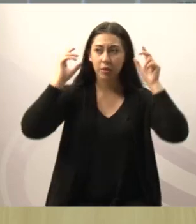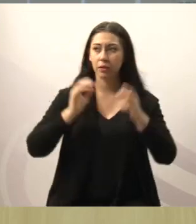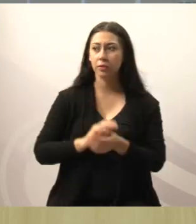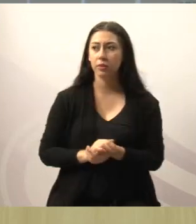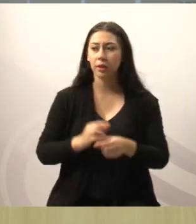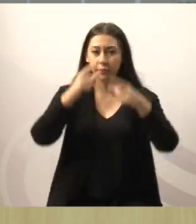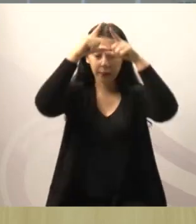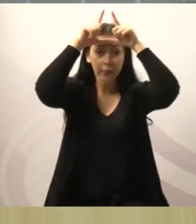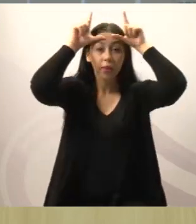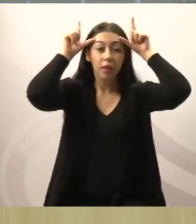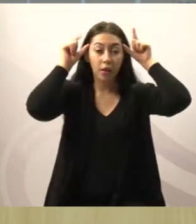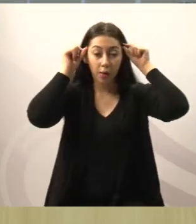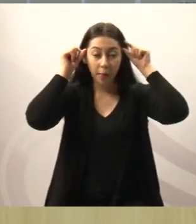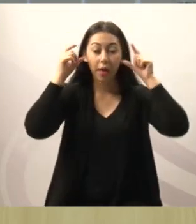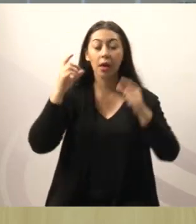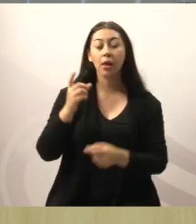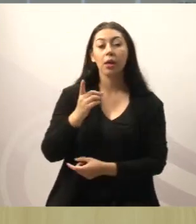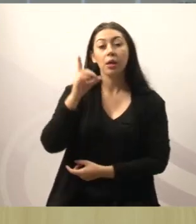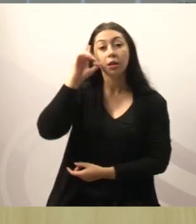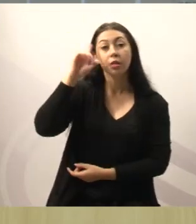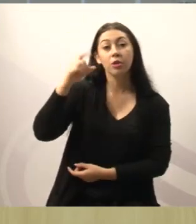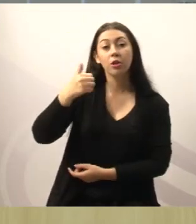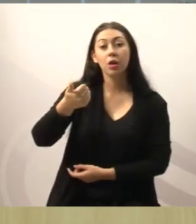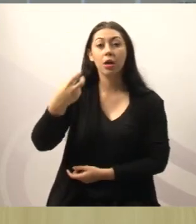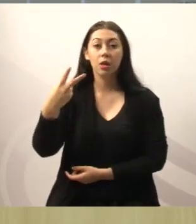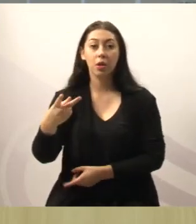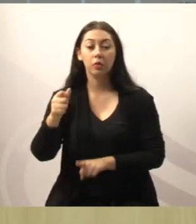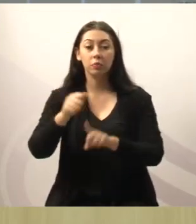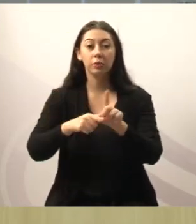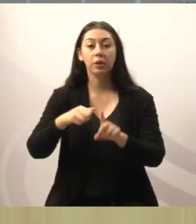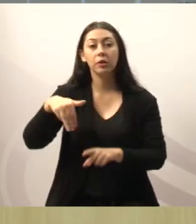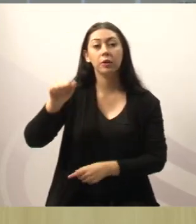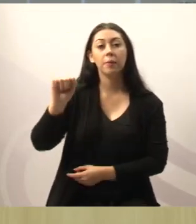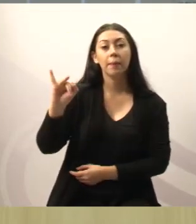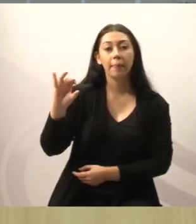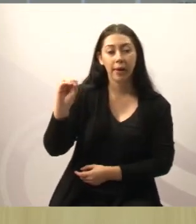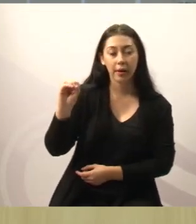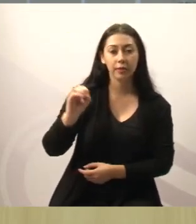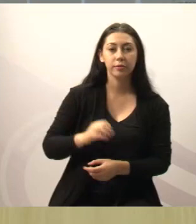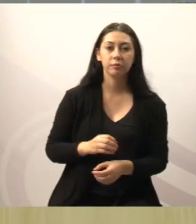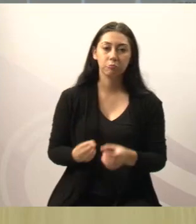maio. Autoria, vereador Valmir do Parque Meia Lua.